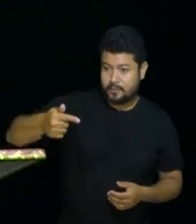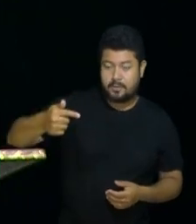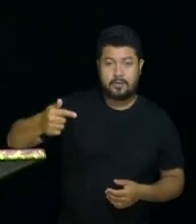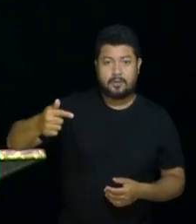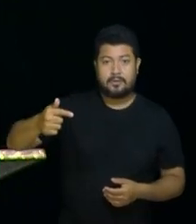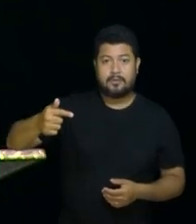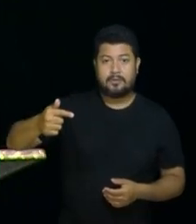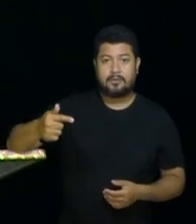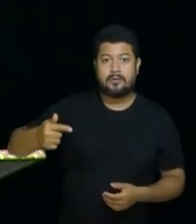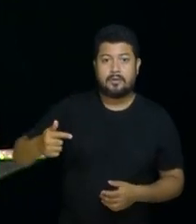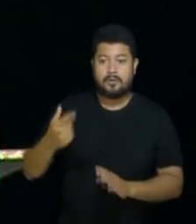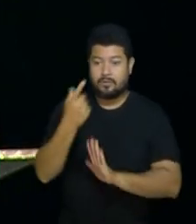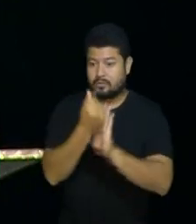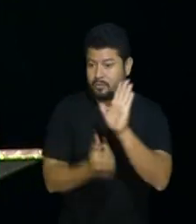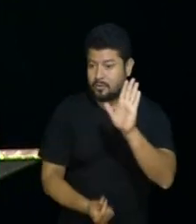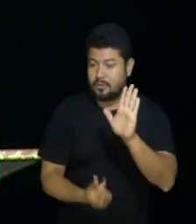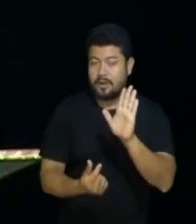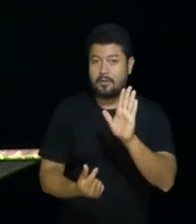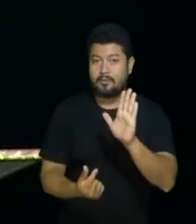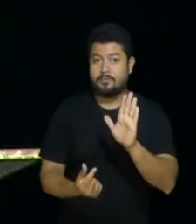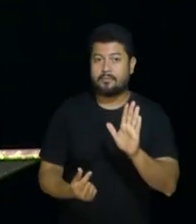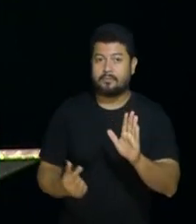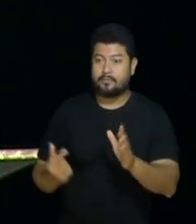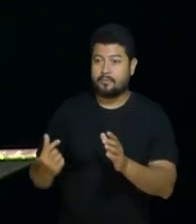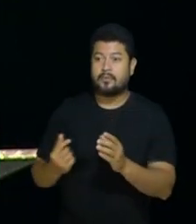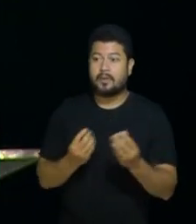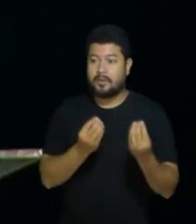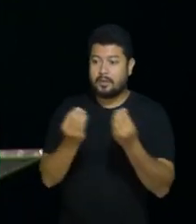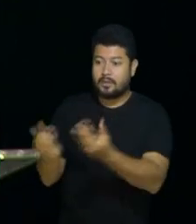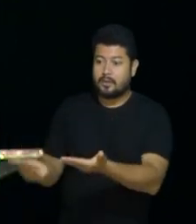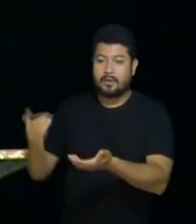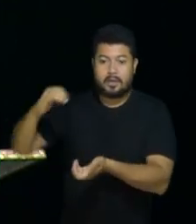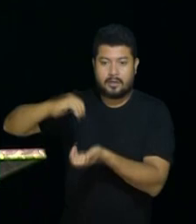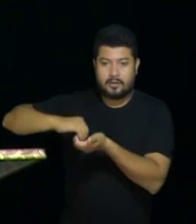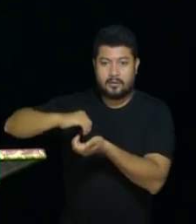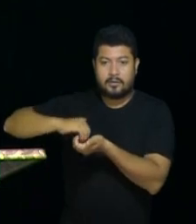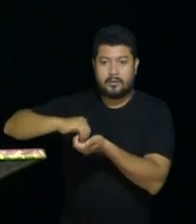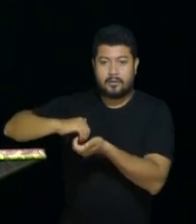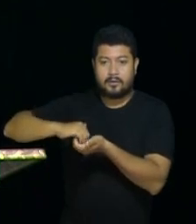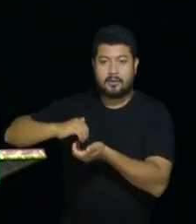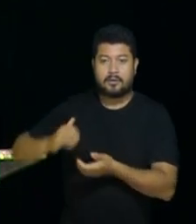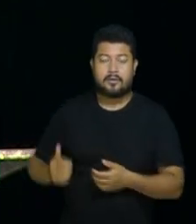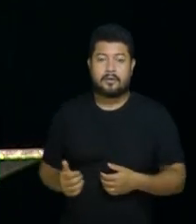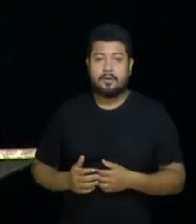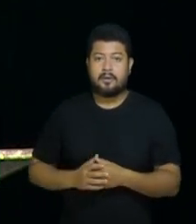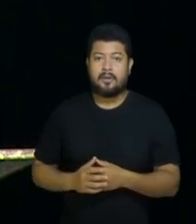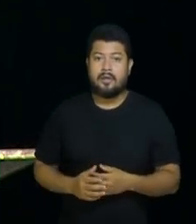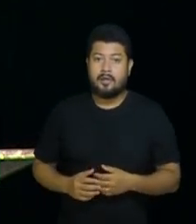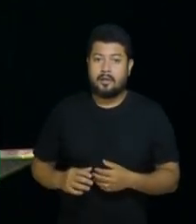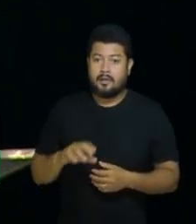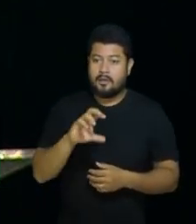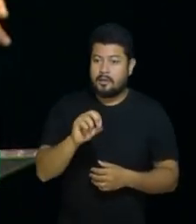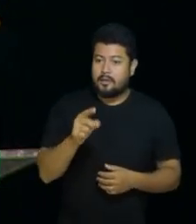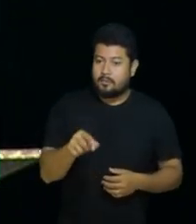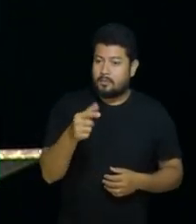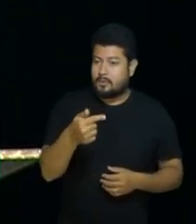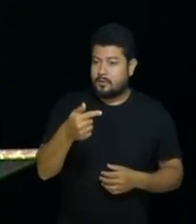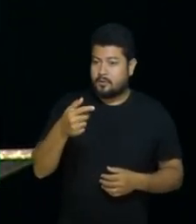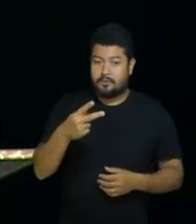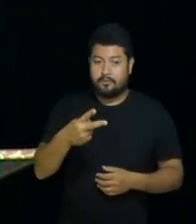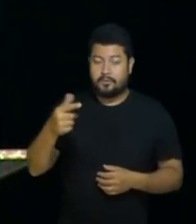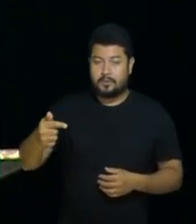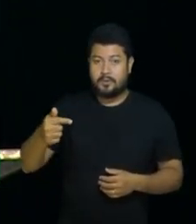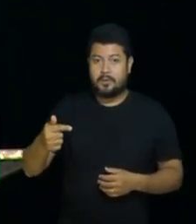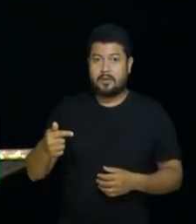0,27% do nosso orçamento para a Defesa Civil. Mas desse 0,27%, muitas vezes é retirado